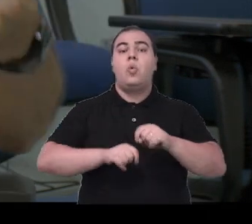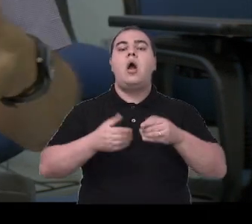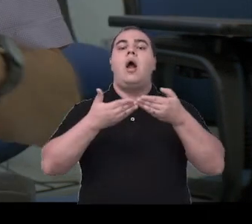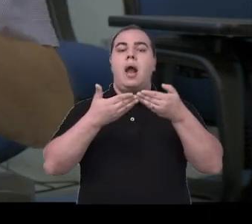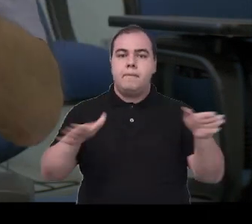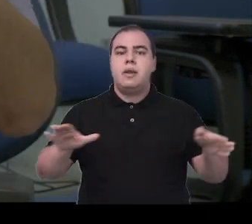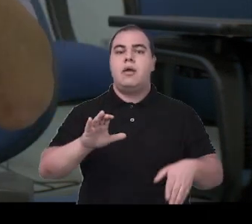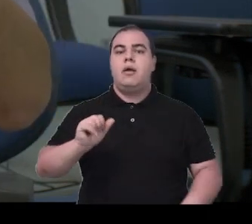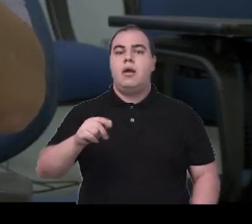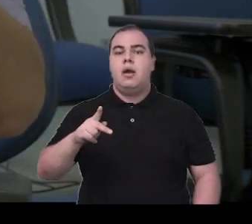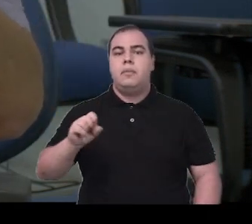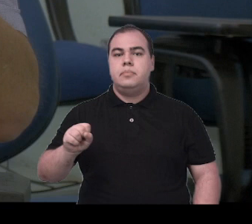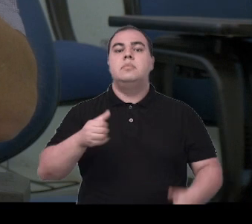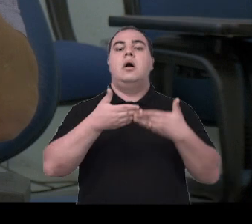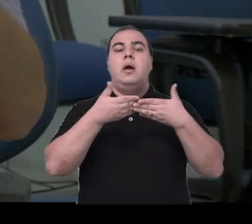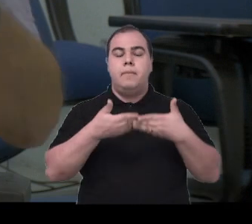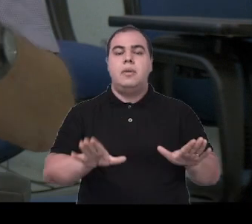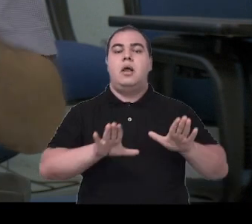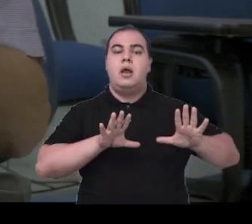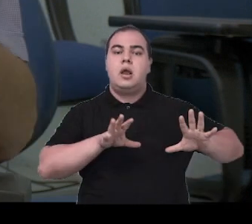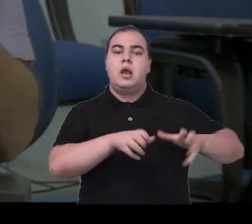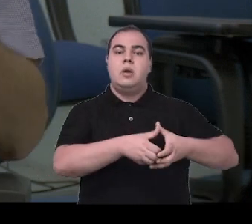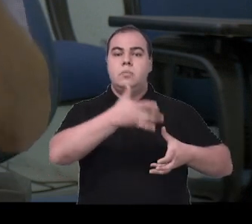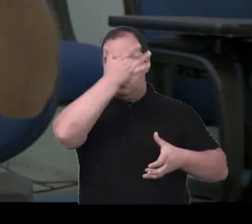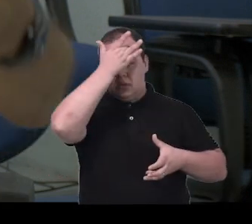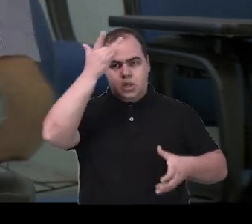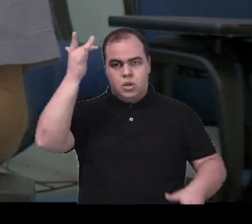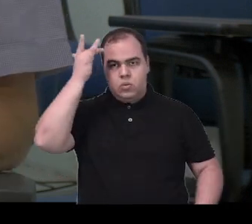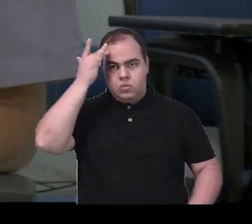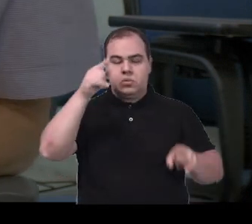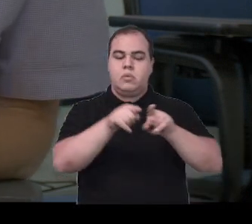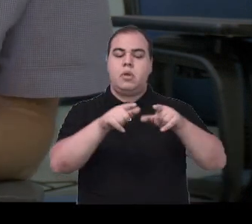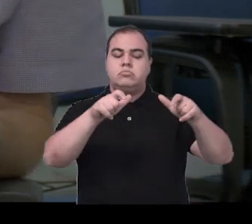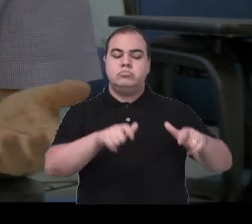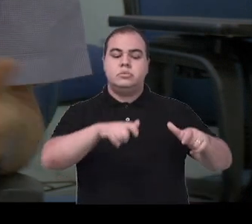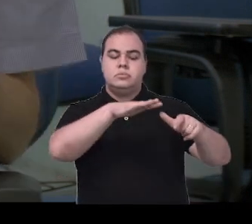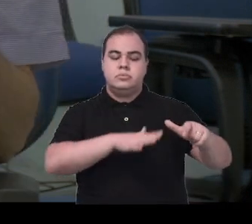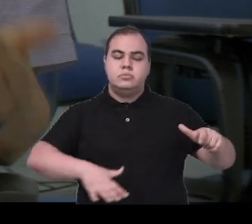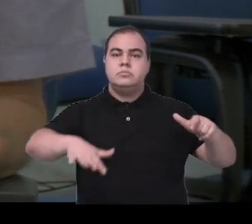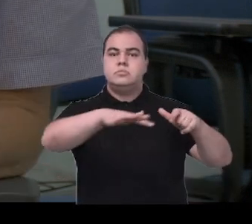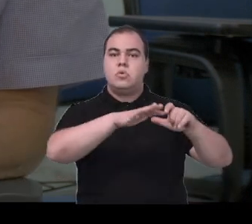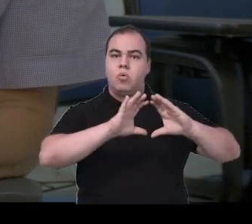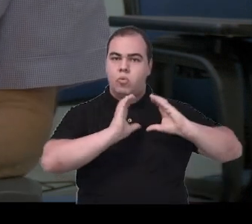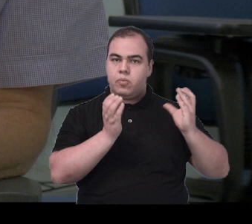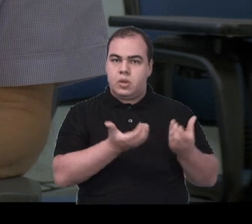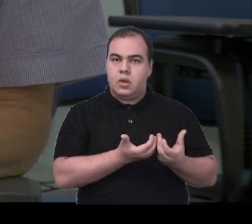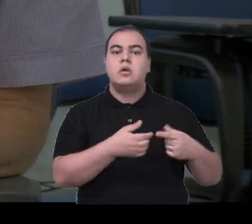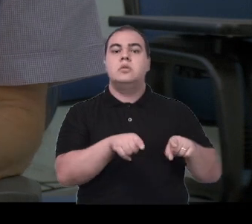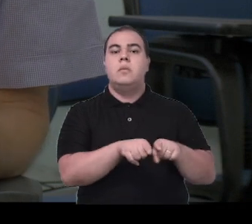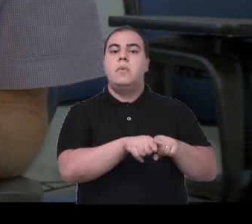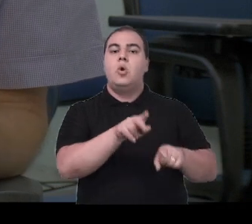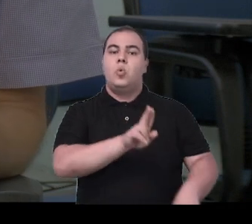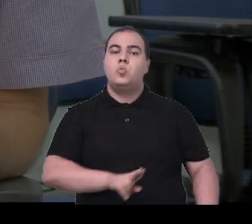Vamos abrir CAPs, vamos abrir equipes, aumentar as equipes de saúde mental no território, na comunidade,